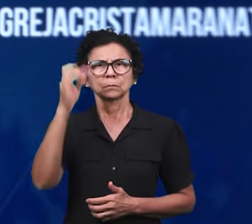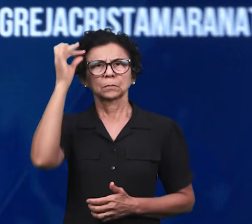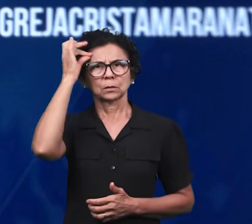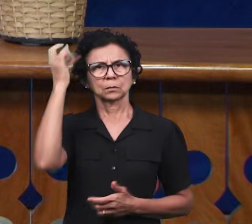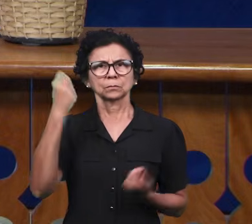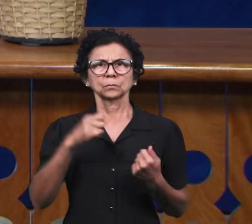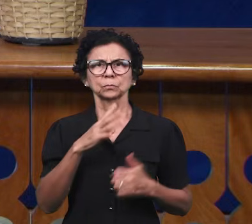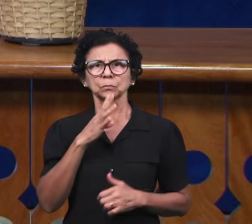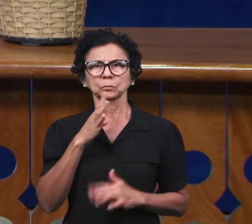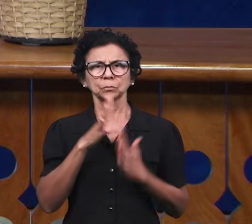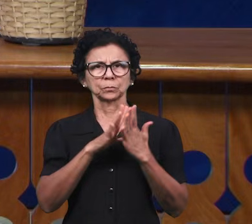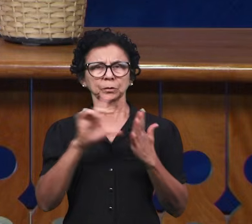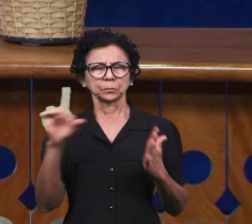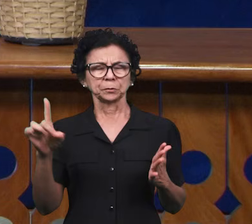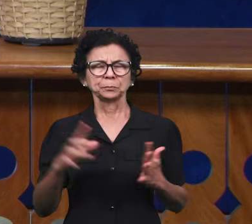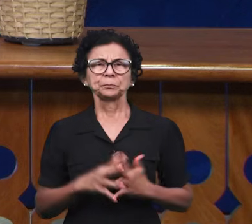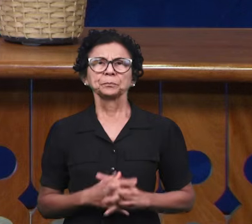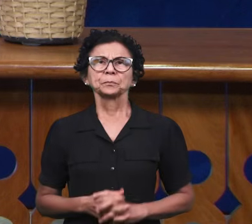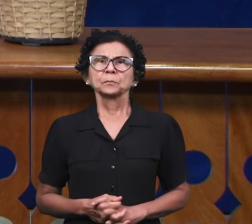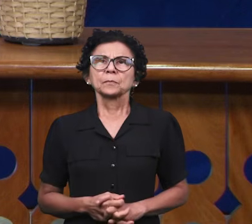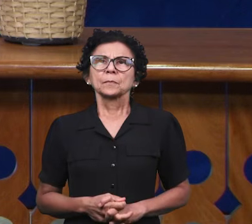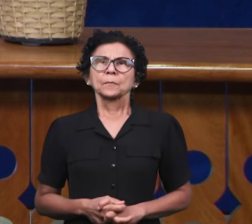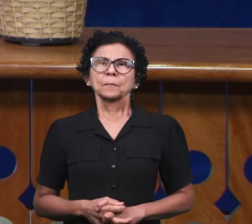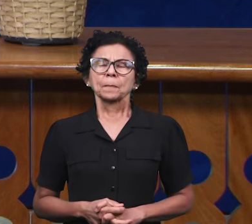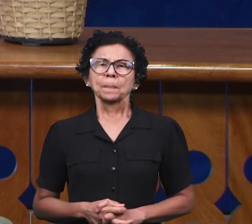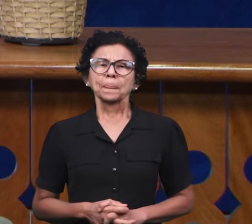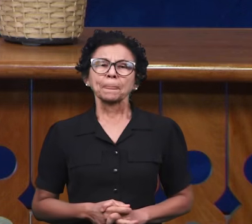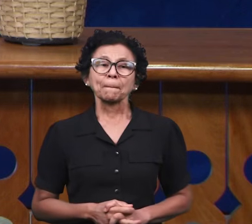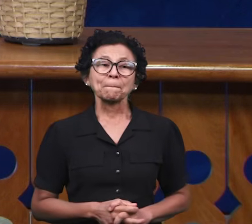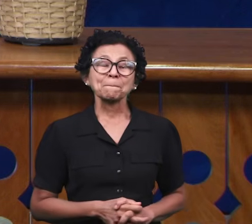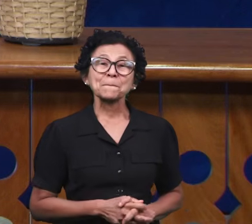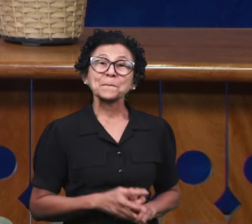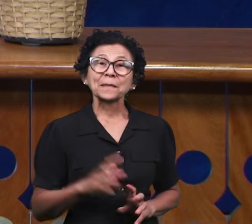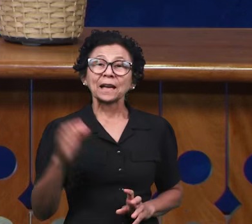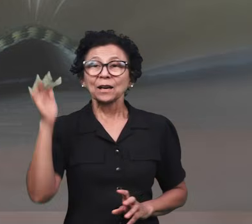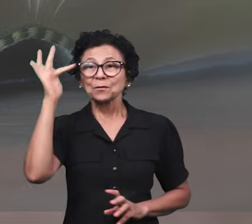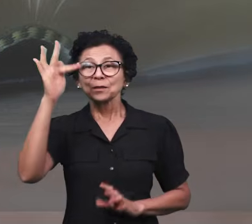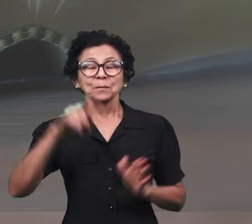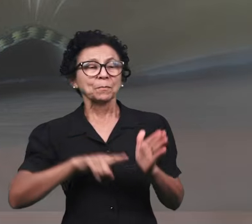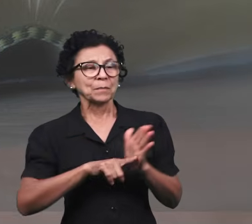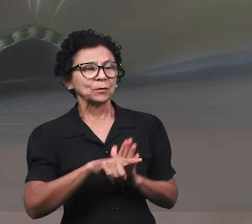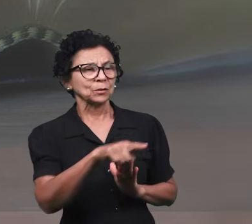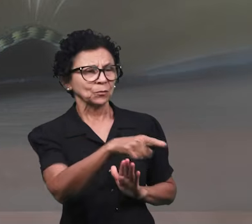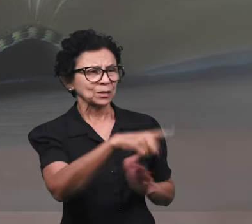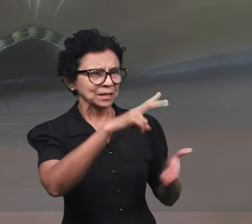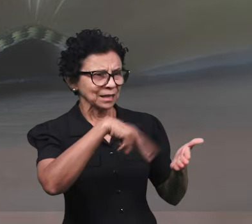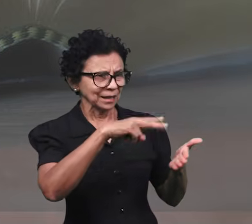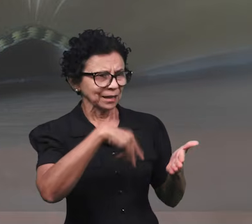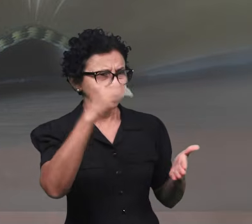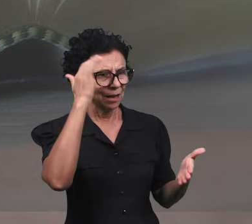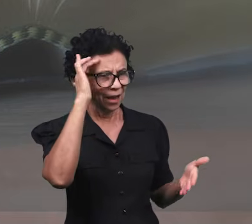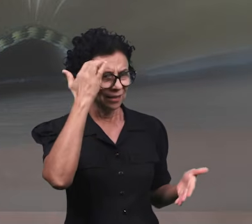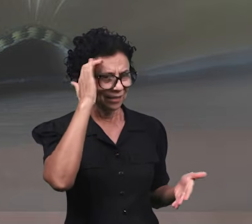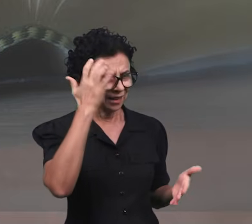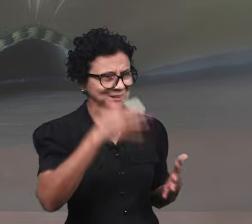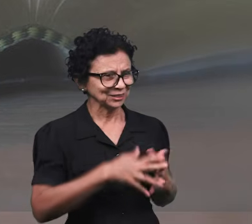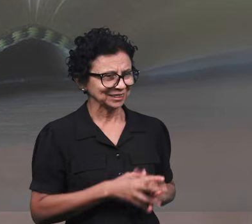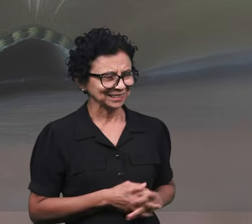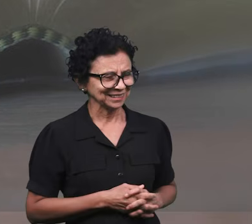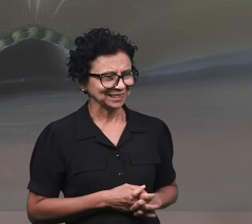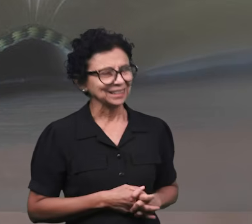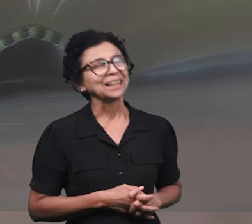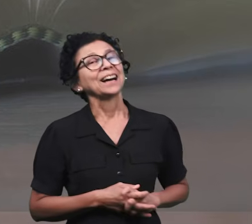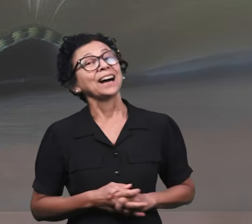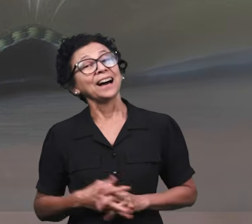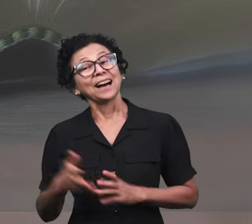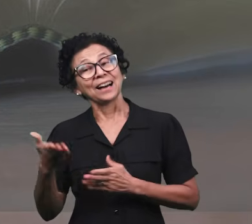conhecer a palavra. Então veja, irmãos, entende tu o que lês? E ali é o jovem que conhece Bíblia. Filipe lhe anuncia a Jesus, fala para